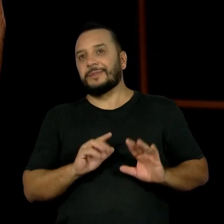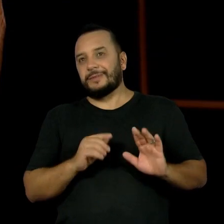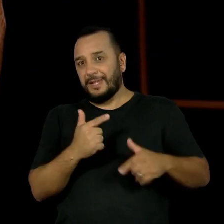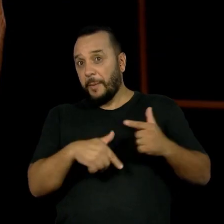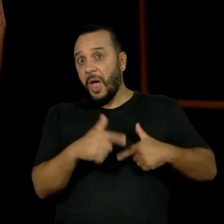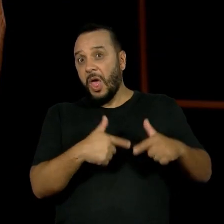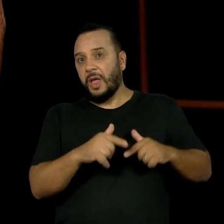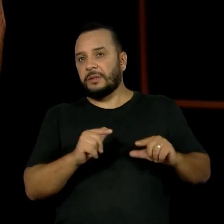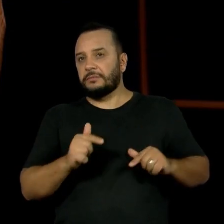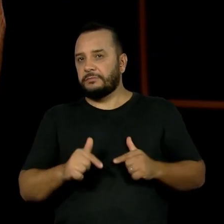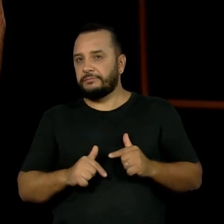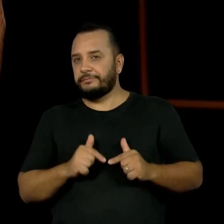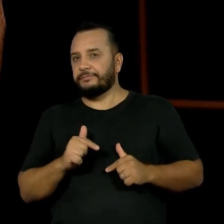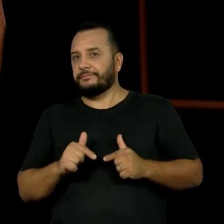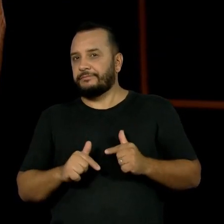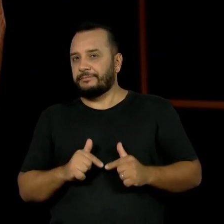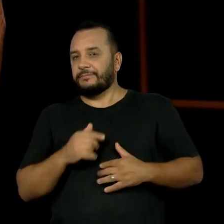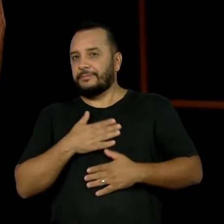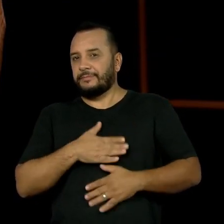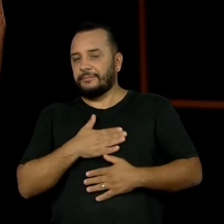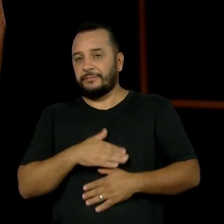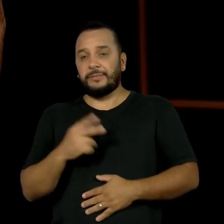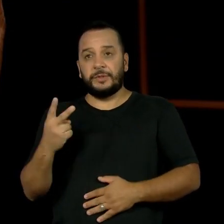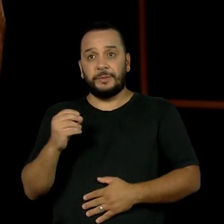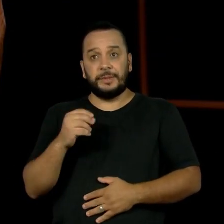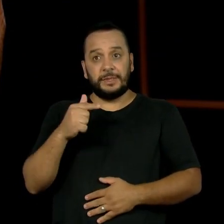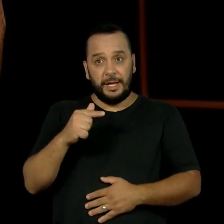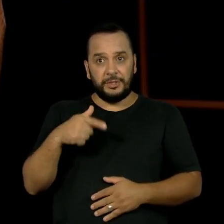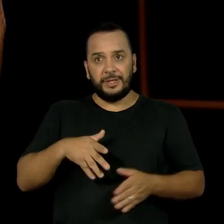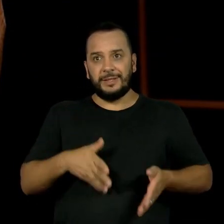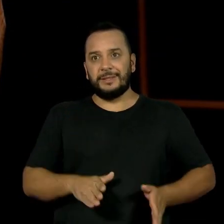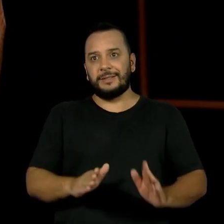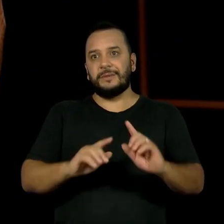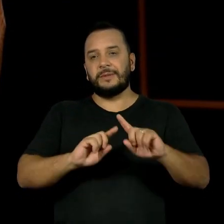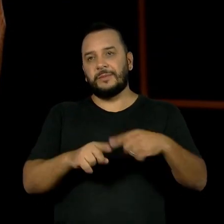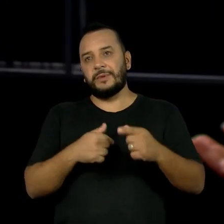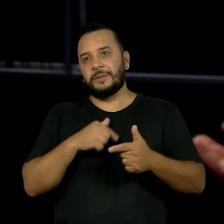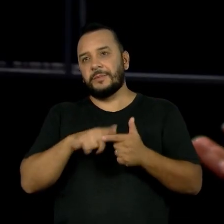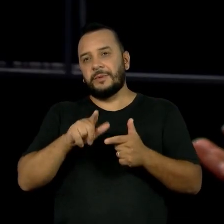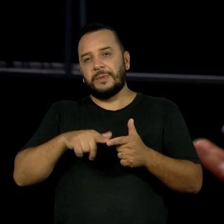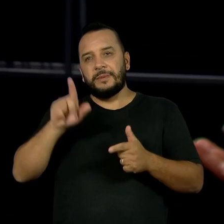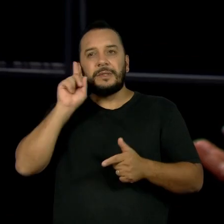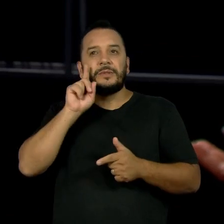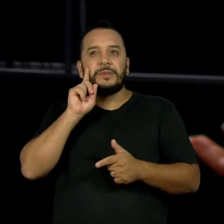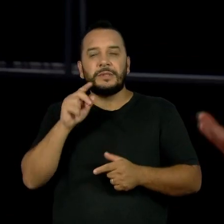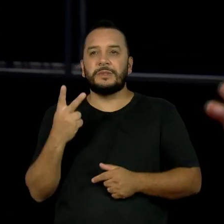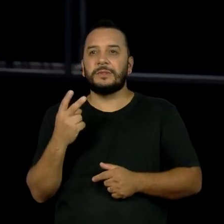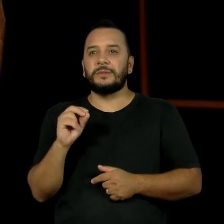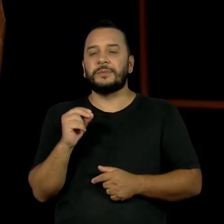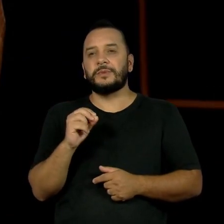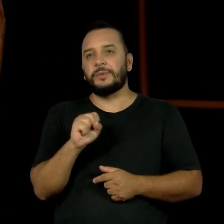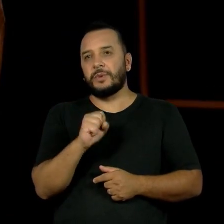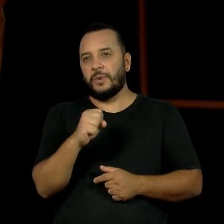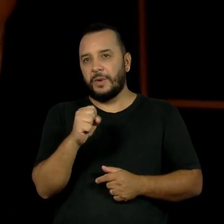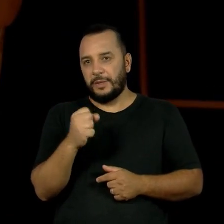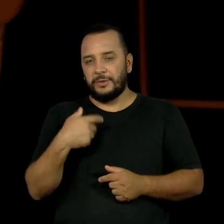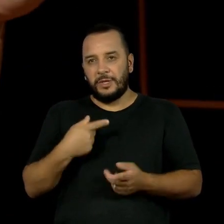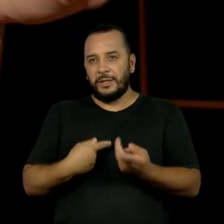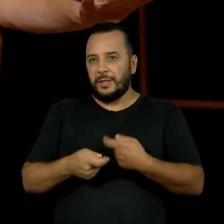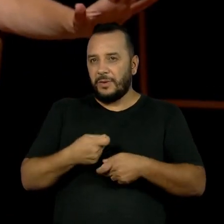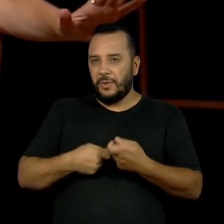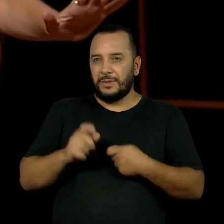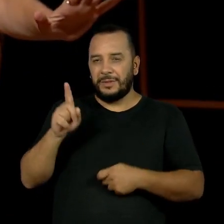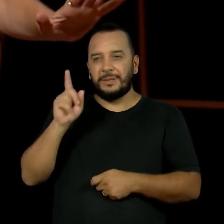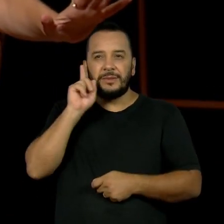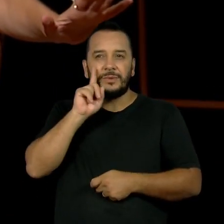fator interessante, que 2007 foi quando ela nasceu, logo depois teve a crise americana, 2008. E aí o mercado americano